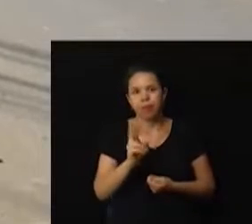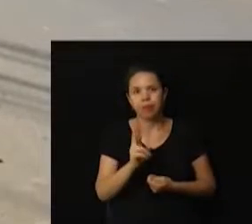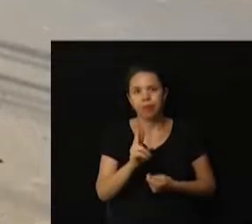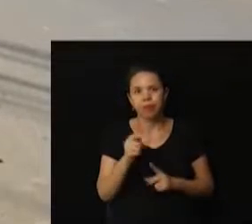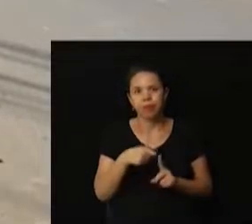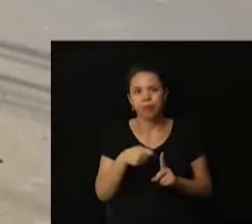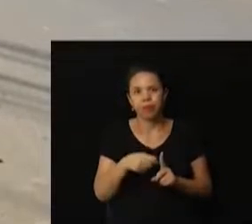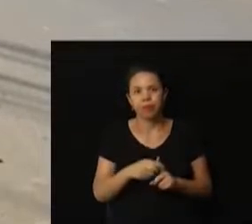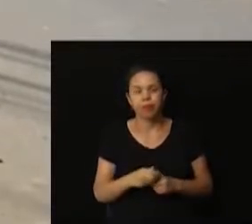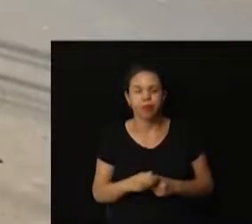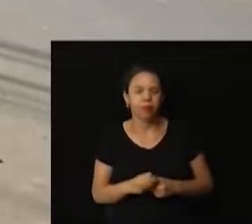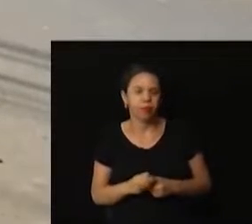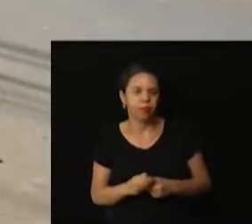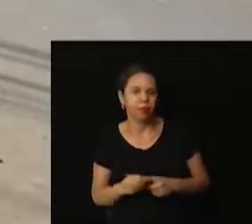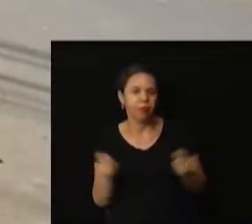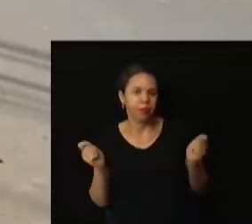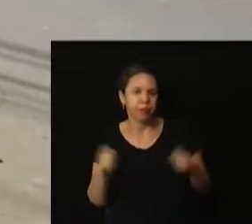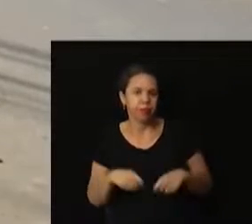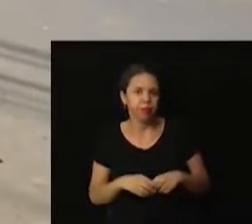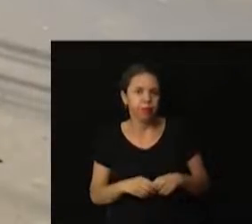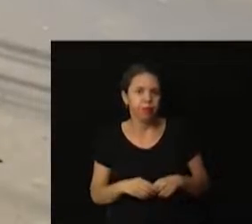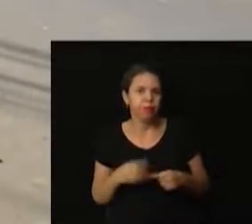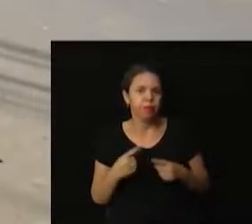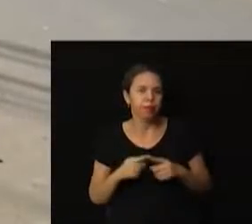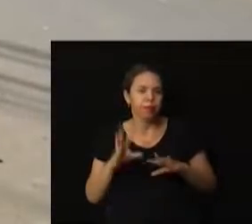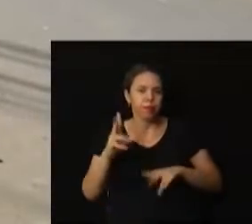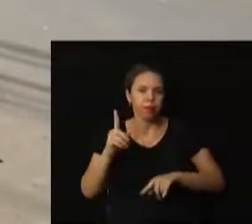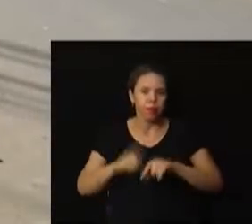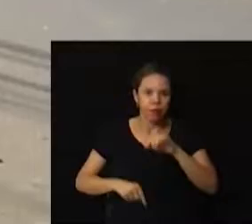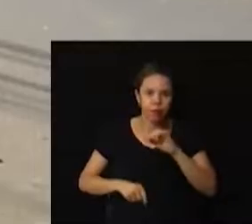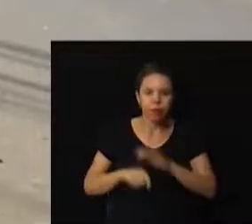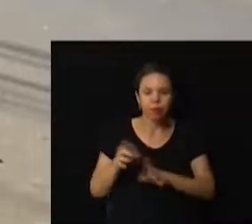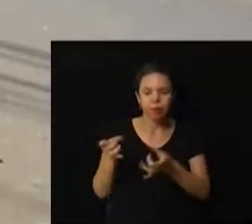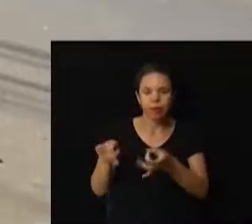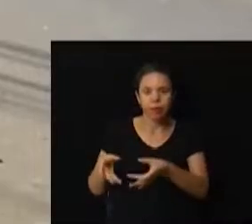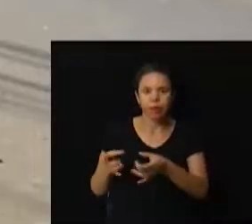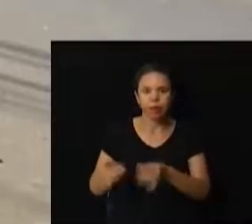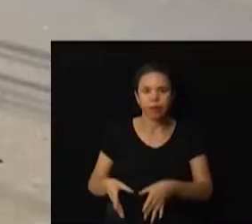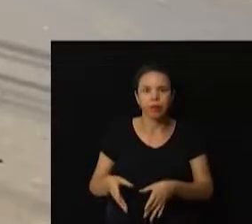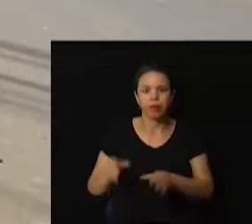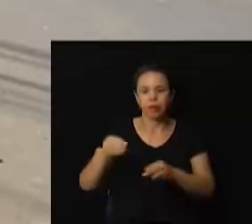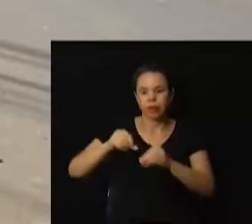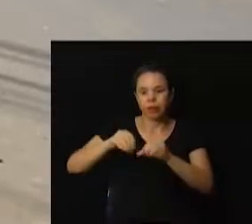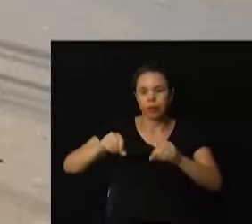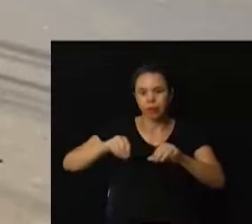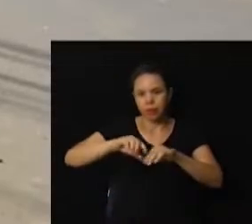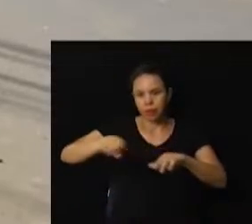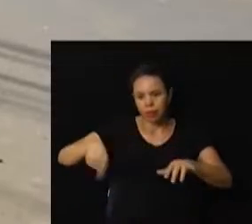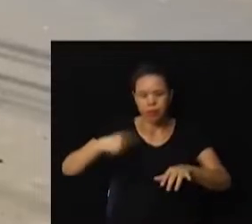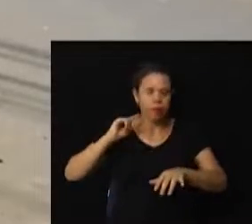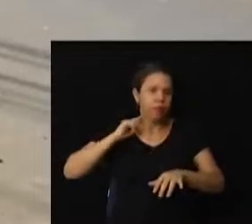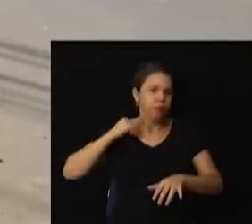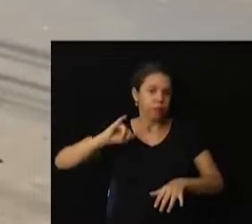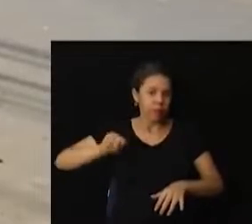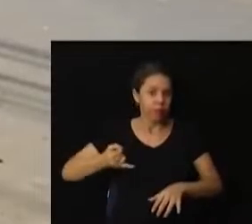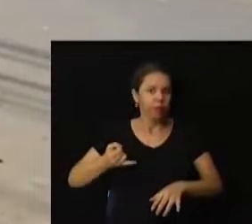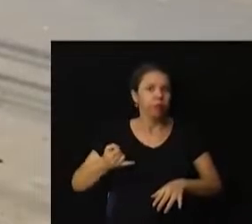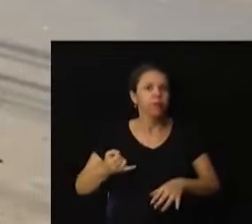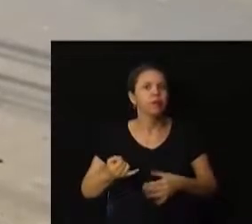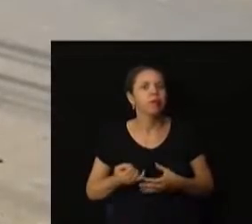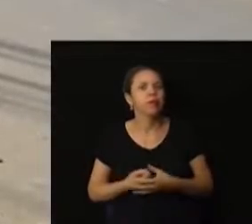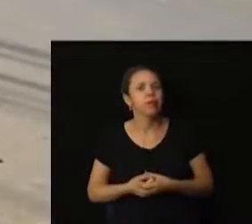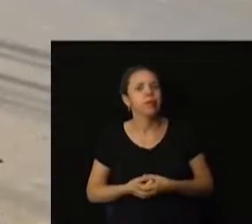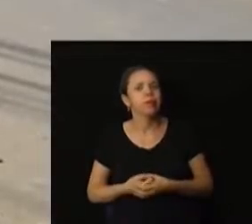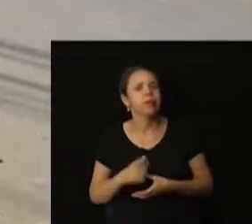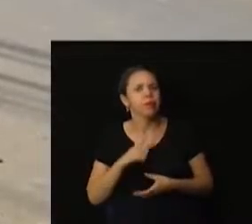milhões por mês. Isso é possível porque todo o material que seria destinado ao aterro sanitário é